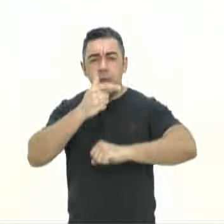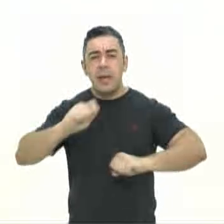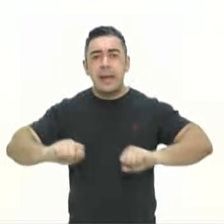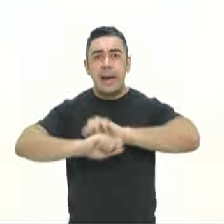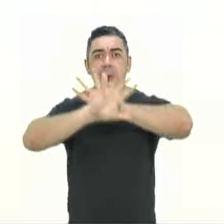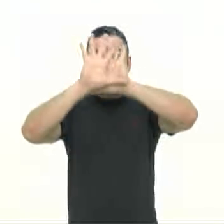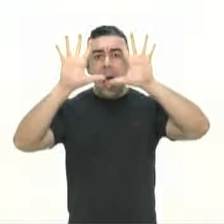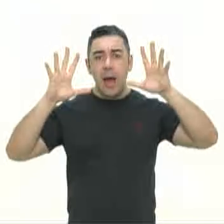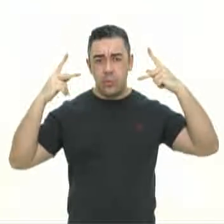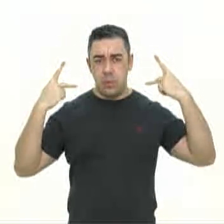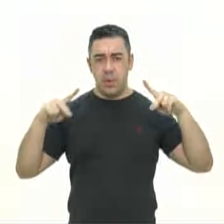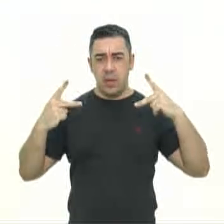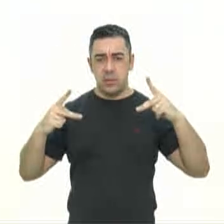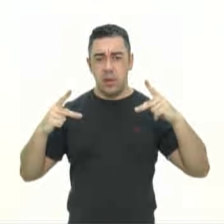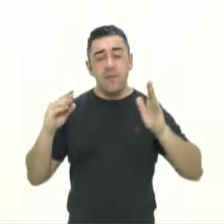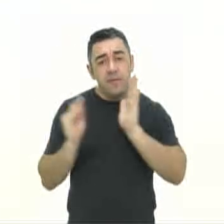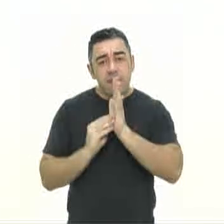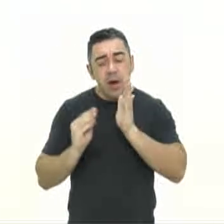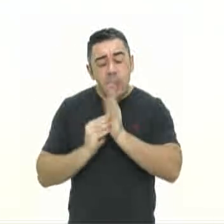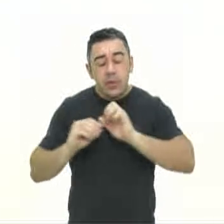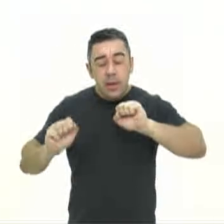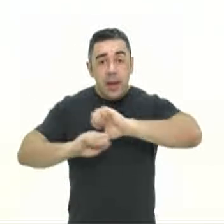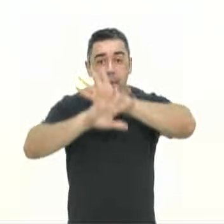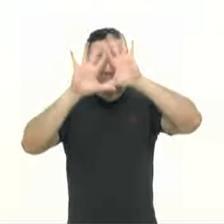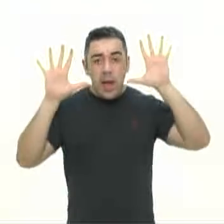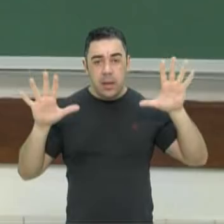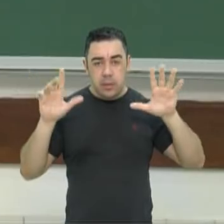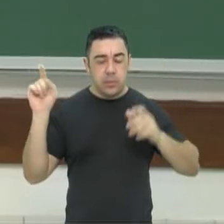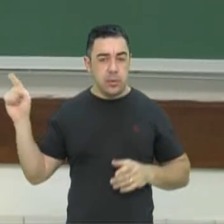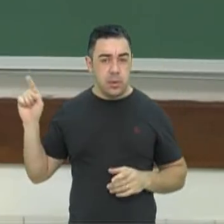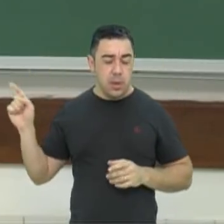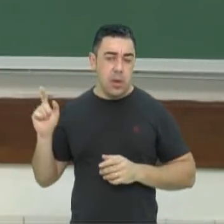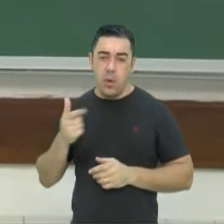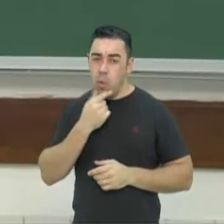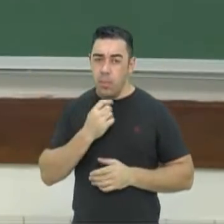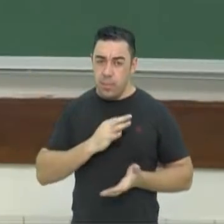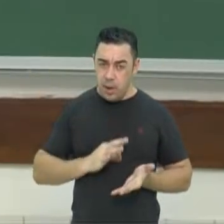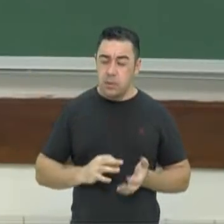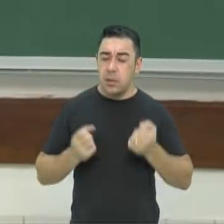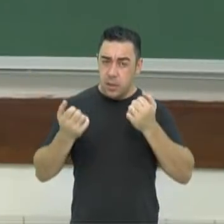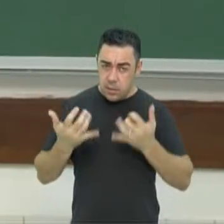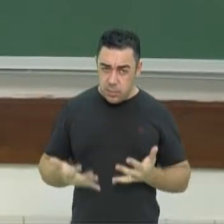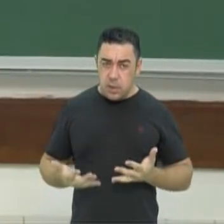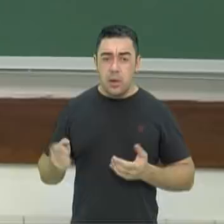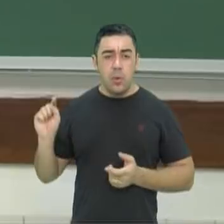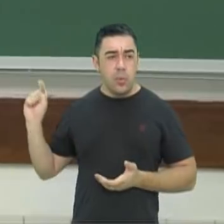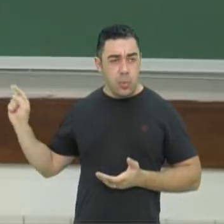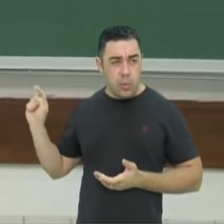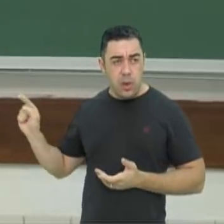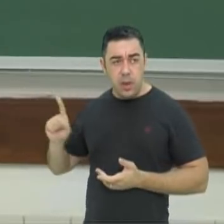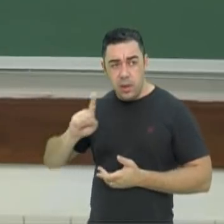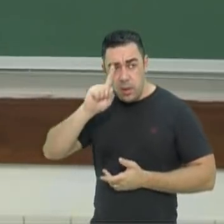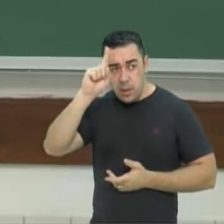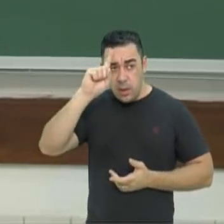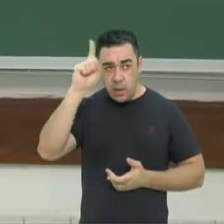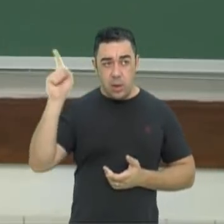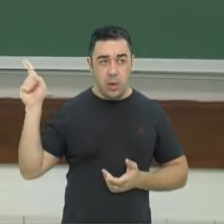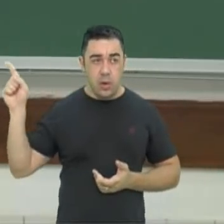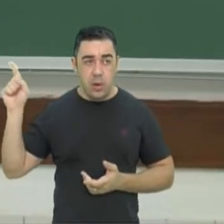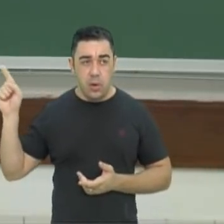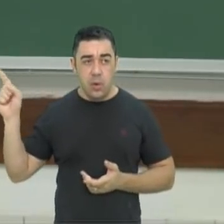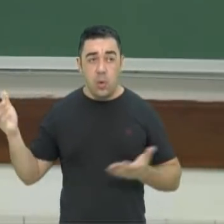de clareza. Ali no trecho, o padre Antônio Vieira, ele traz, né, essas ideias, olha